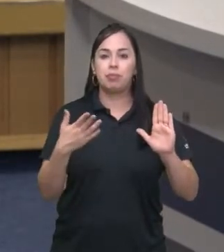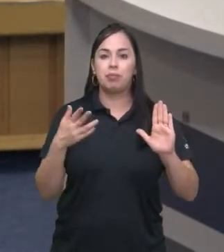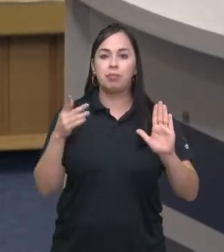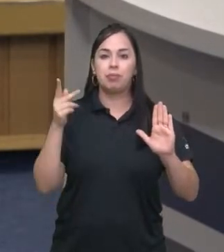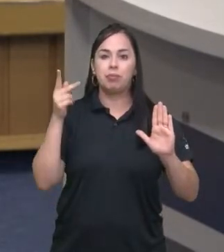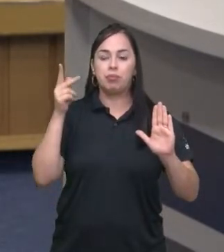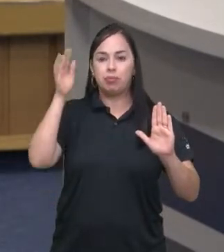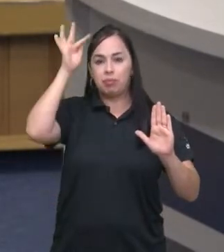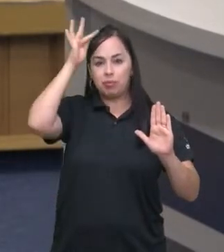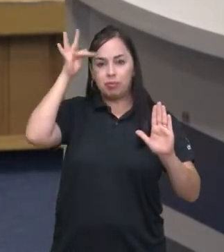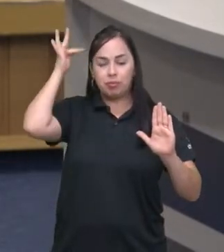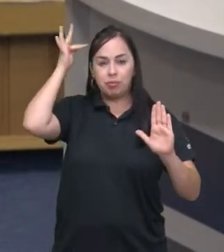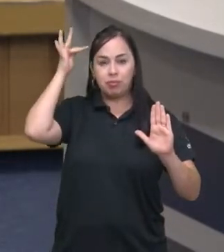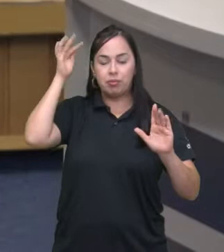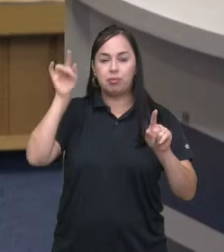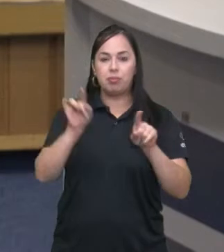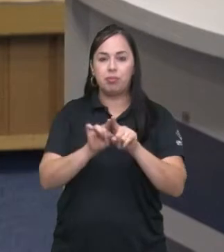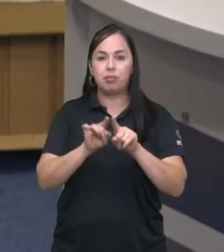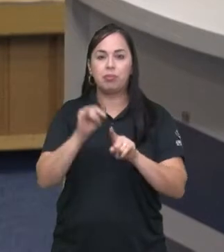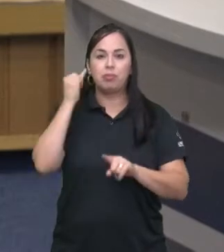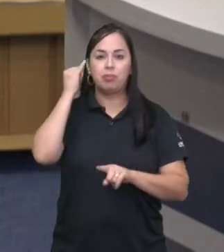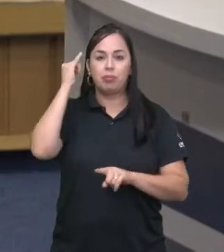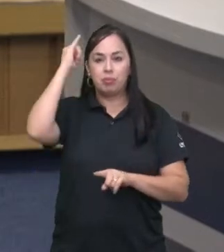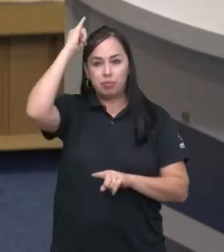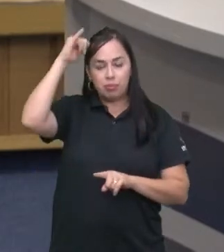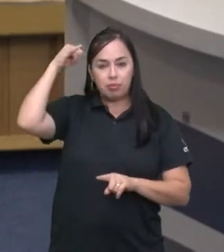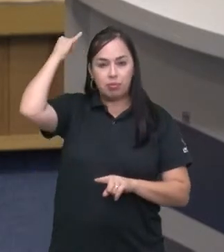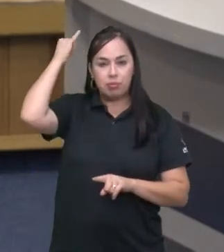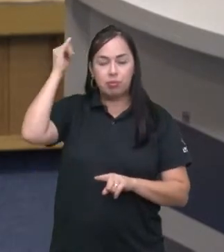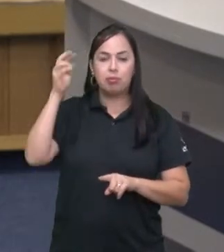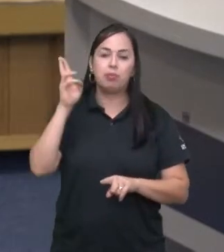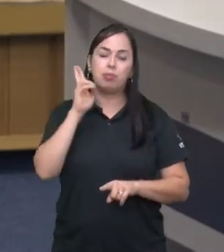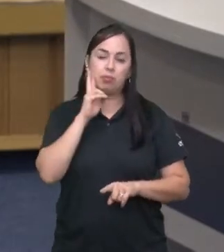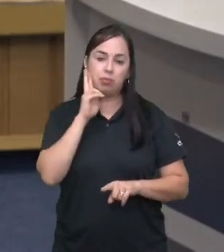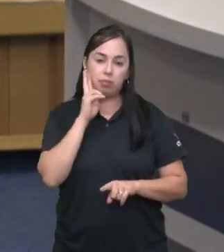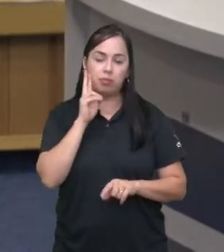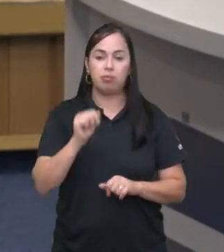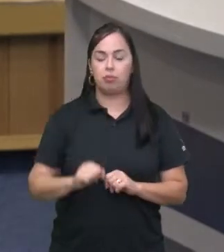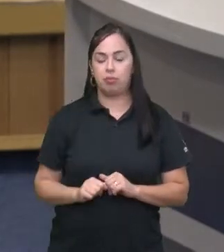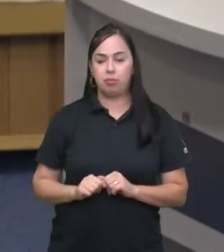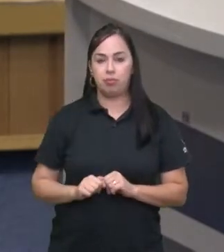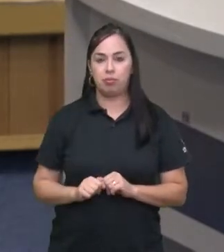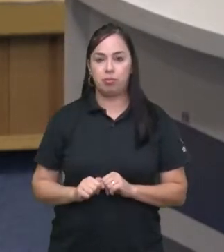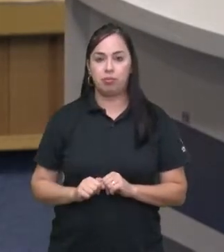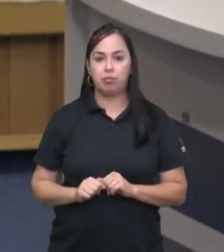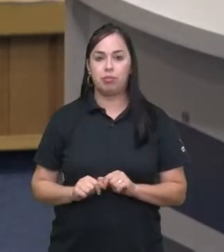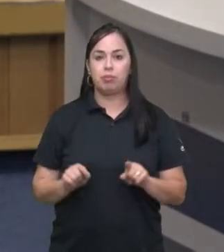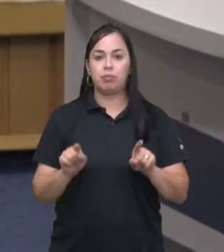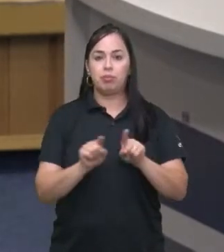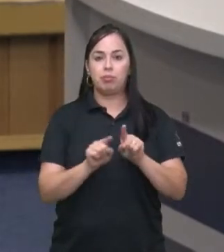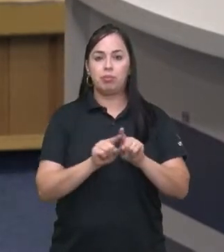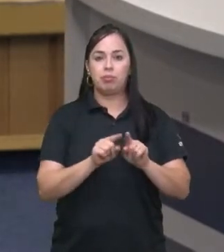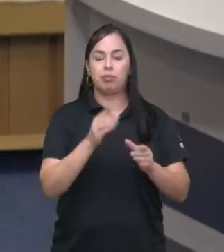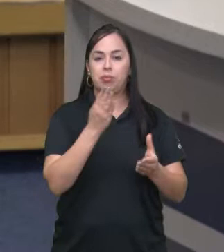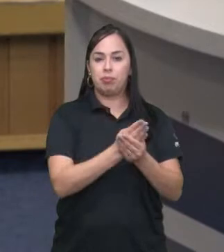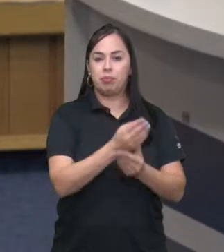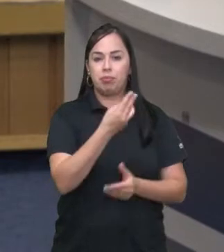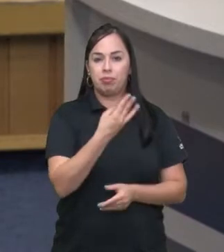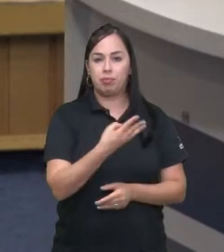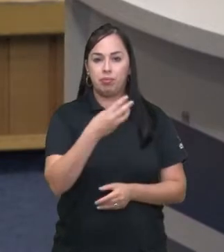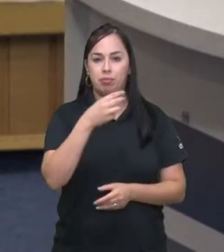Dr. José Cláudio e vereador Renato Santiago, Do processo número